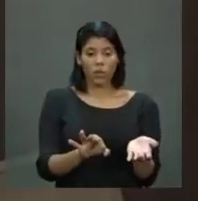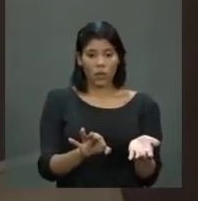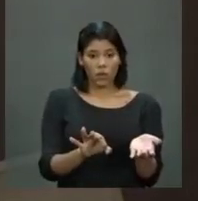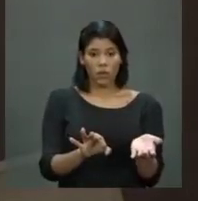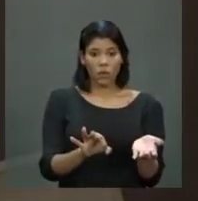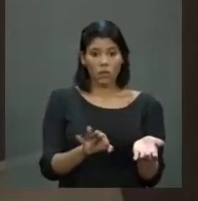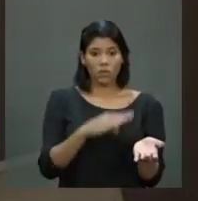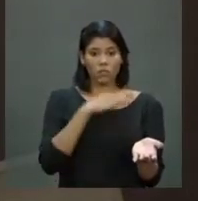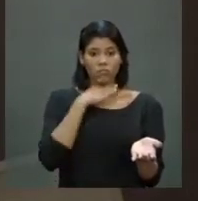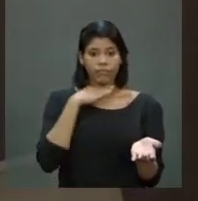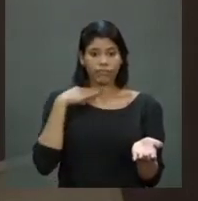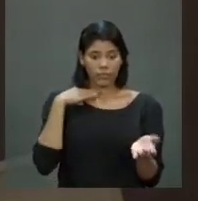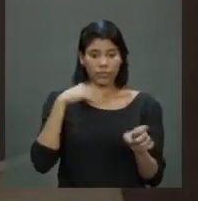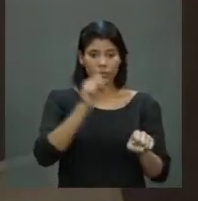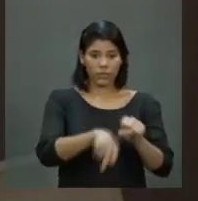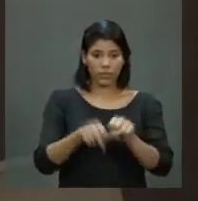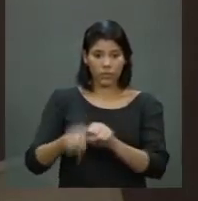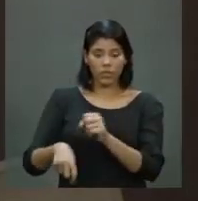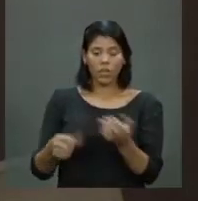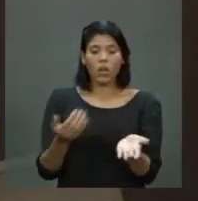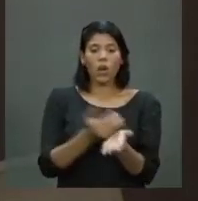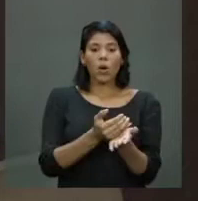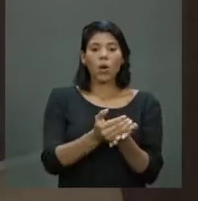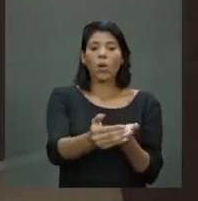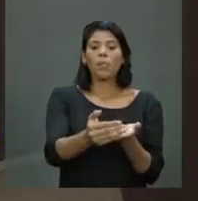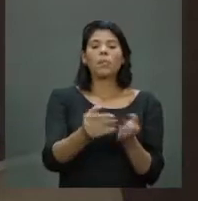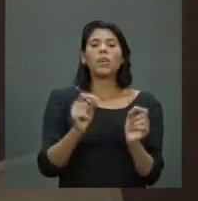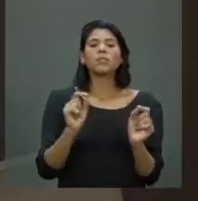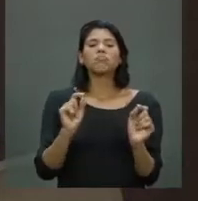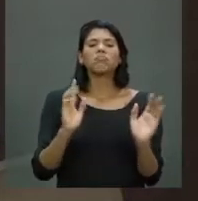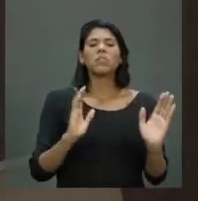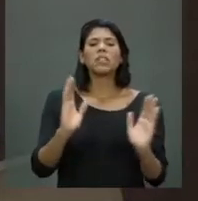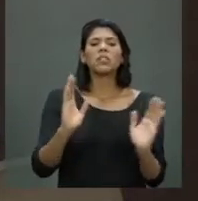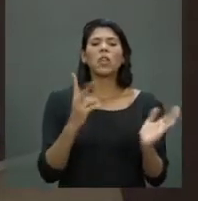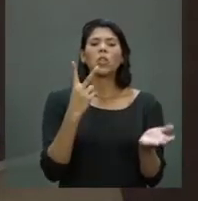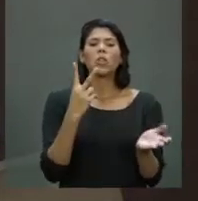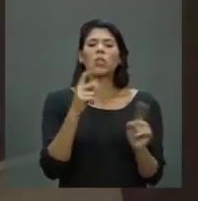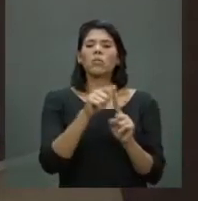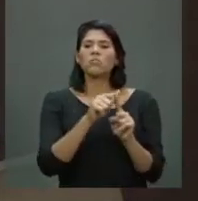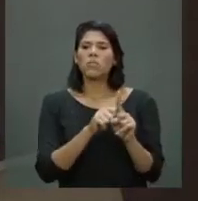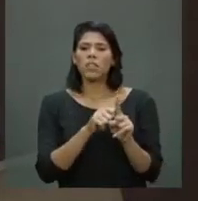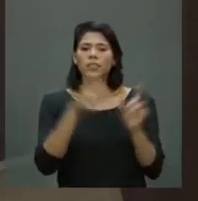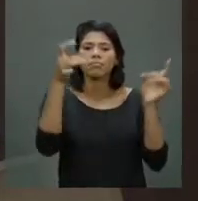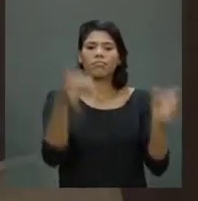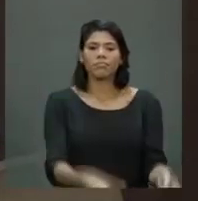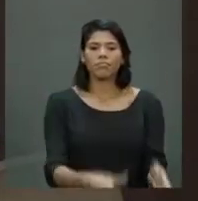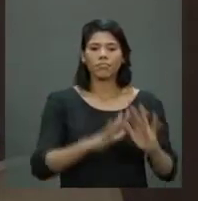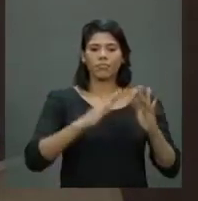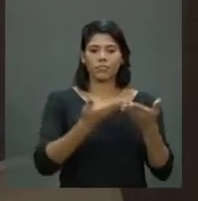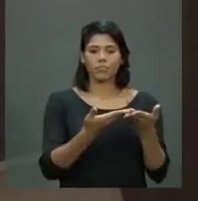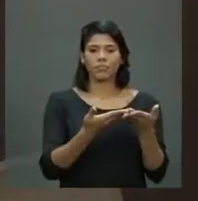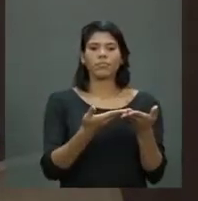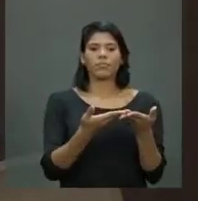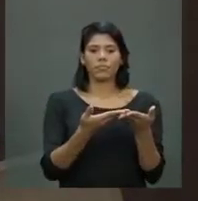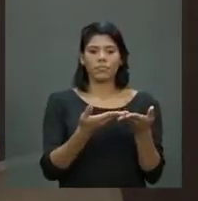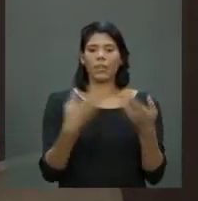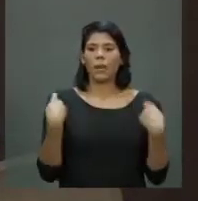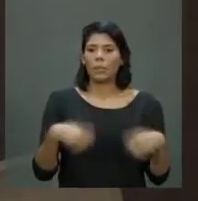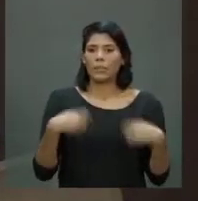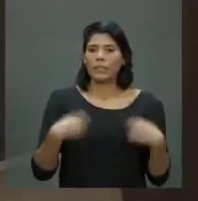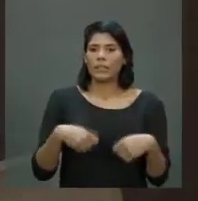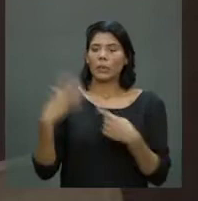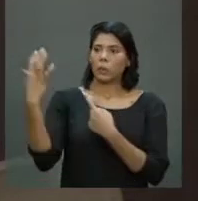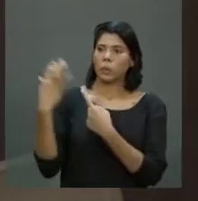acontecem entre 6 meses e 2 anos depois que se sai da escola. Se sai da escola, sobretudo, pela pressão do mercado de trabalho. O trabalho